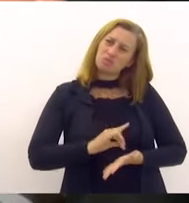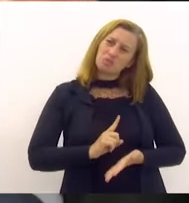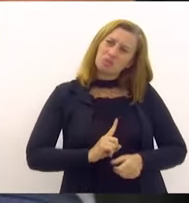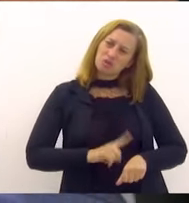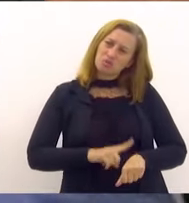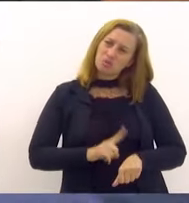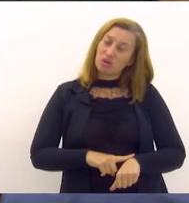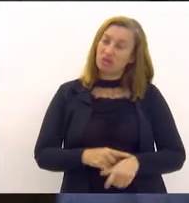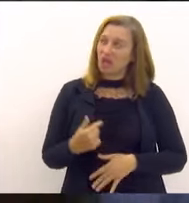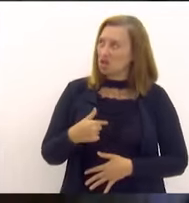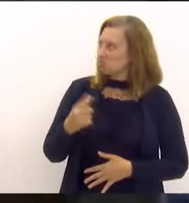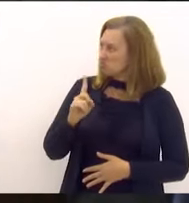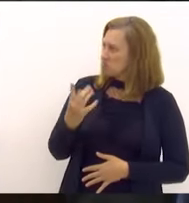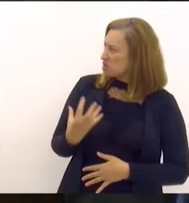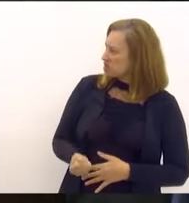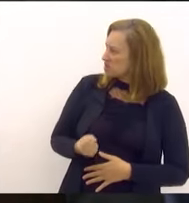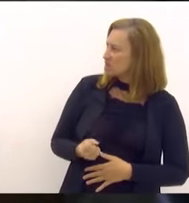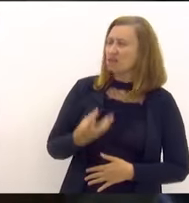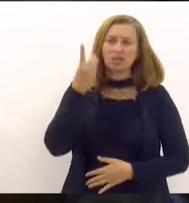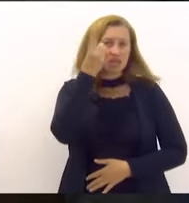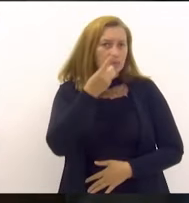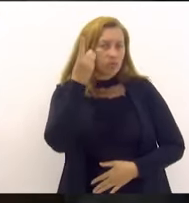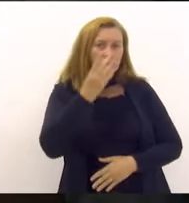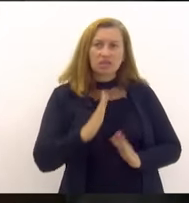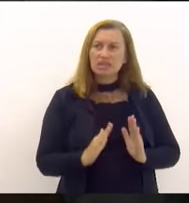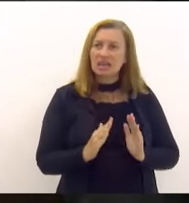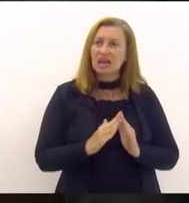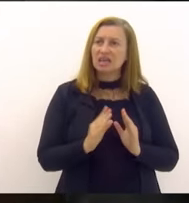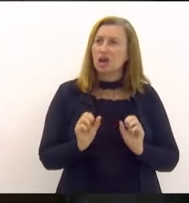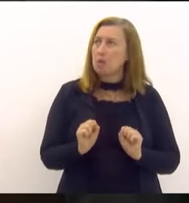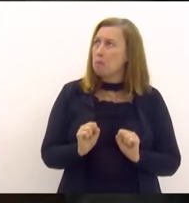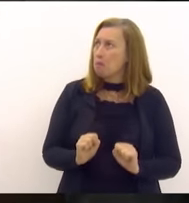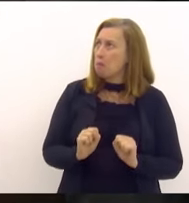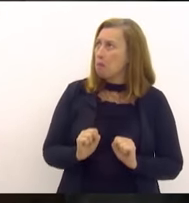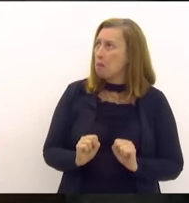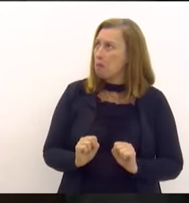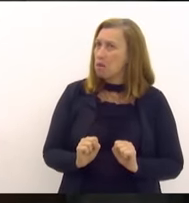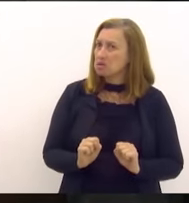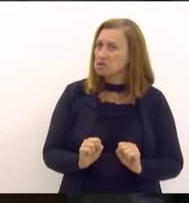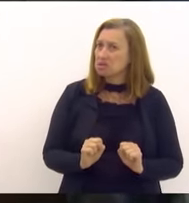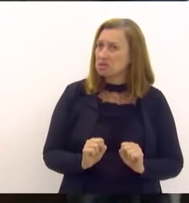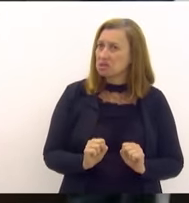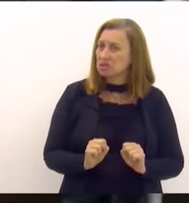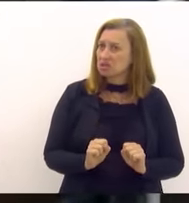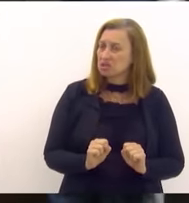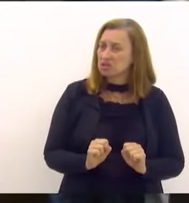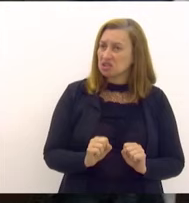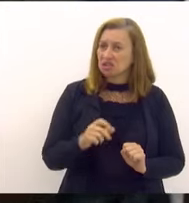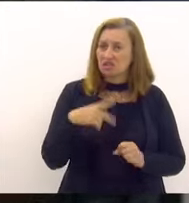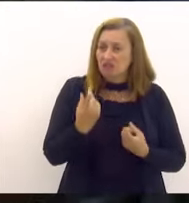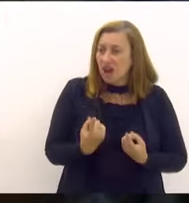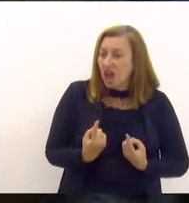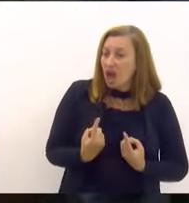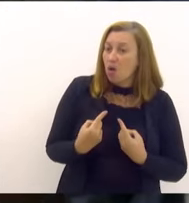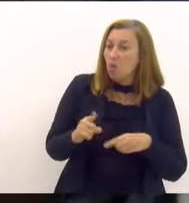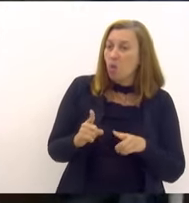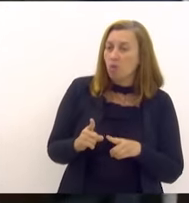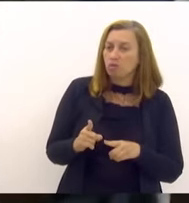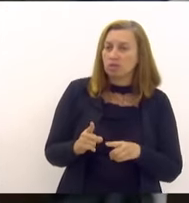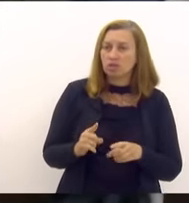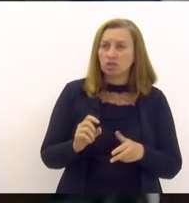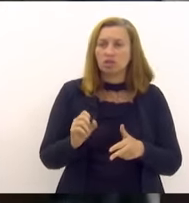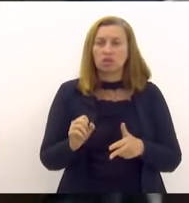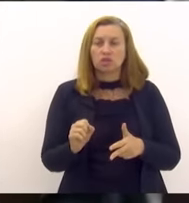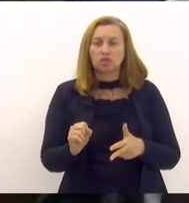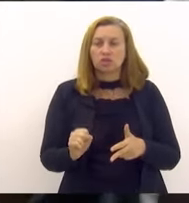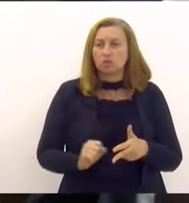posso admitir que deputado nessa casa possa refutar a capacidade do legislativo